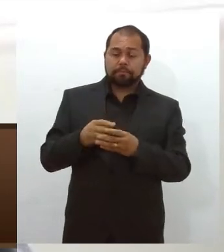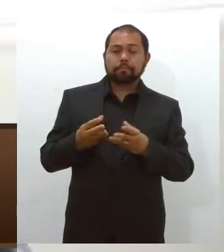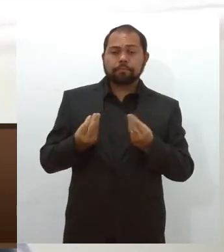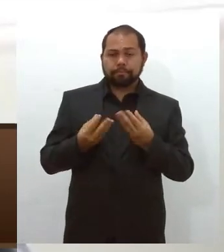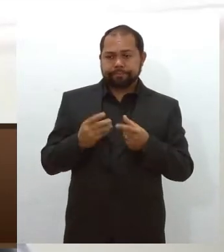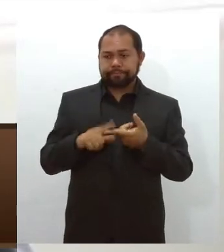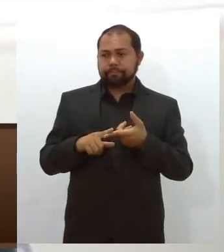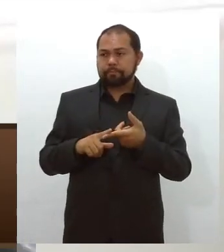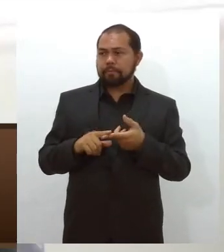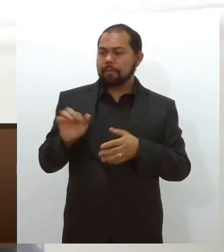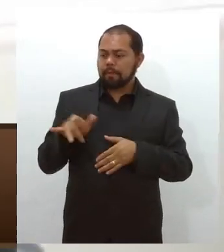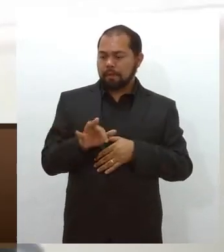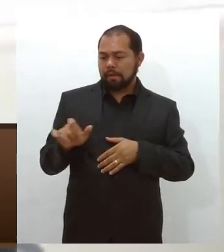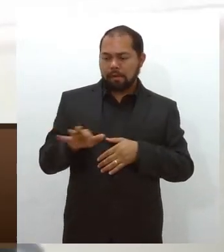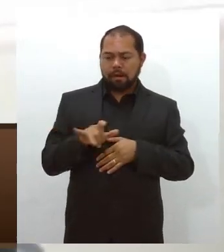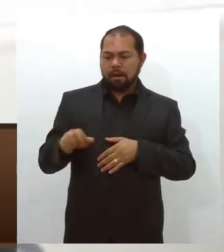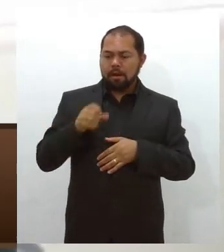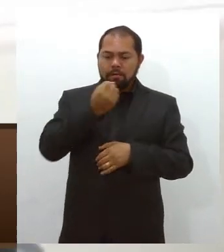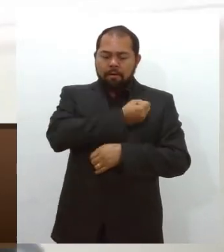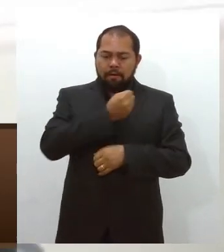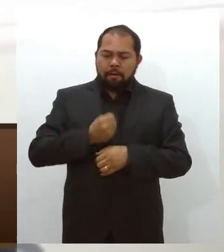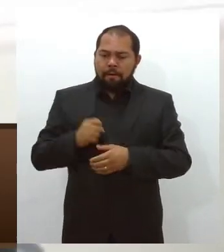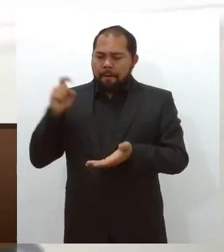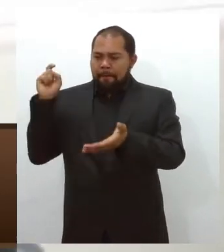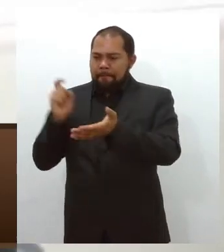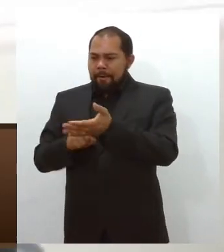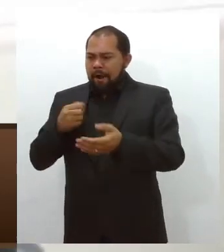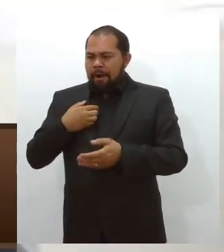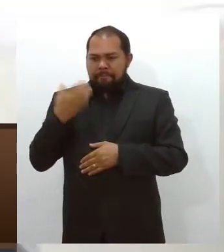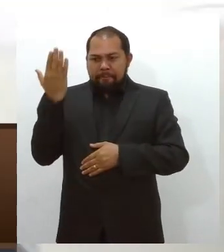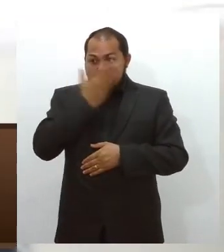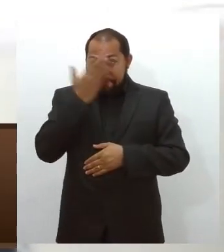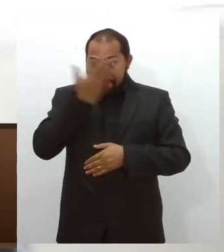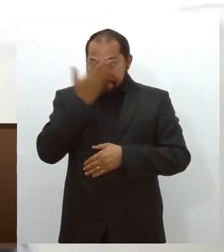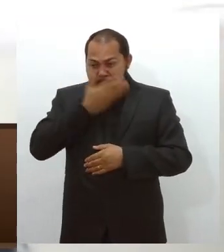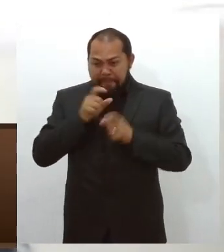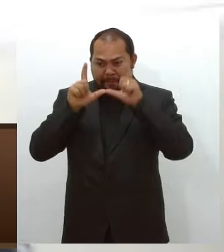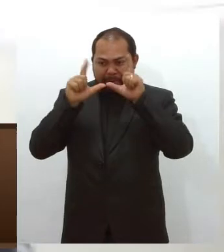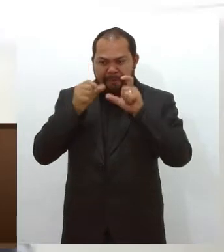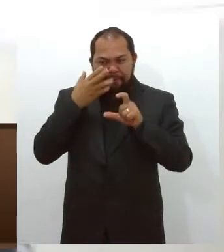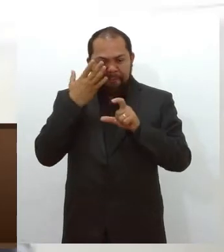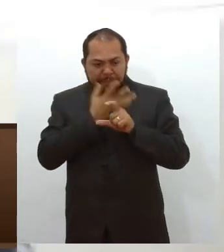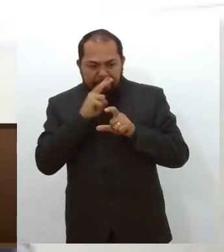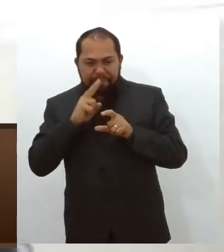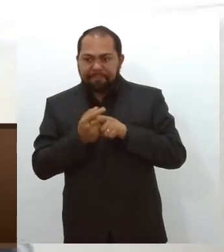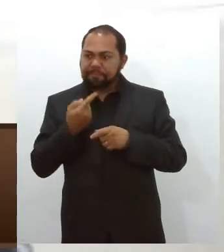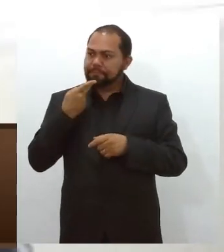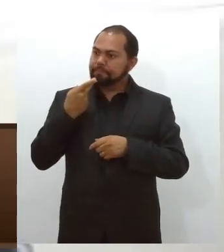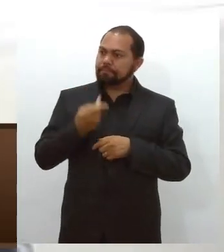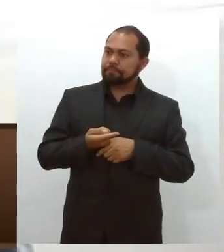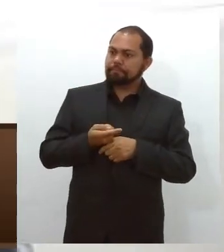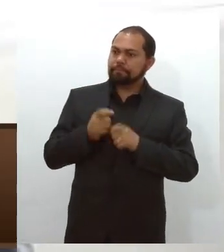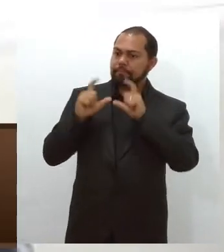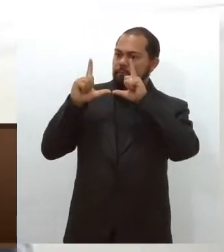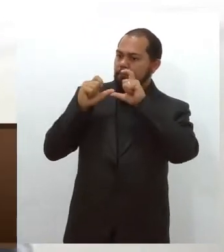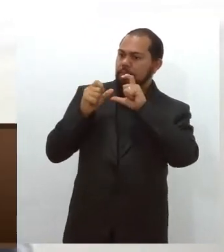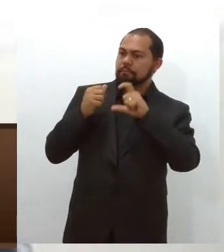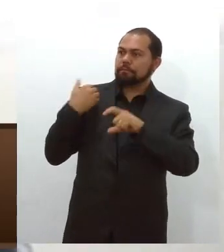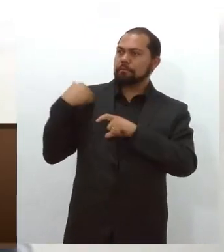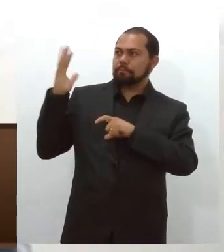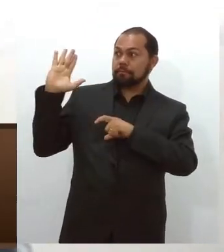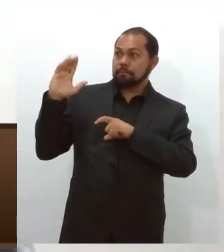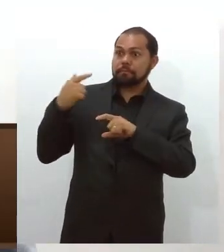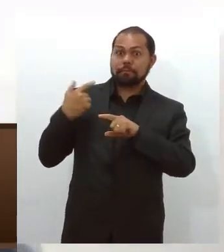e aperta confirma sem olhar a tela e não vê a foto do candidato. E daí